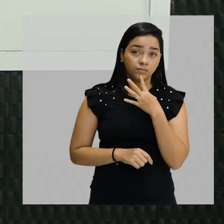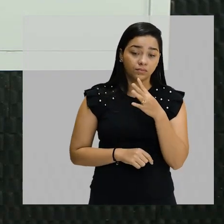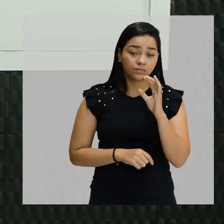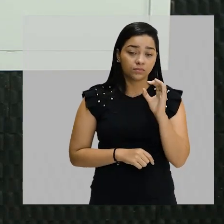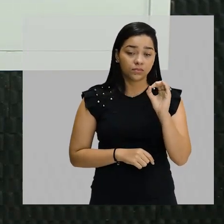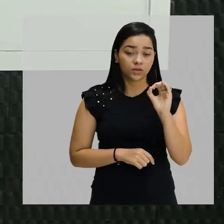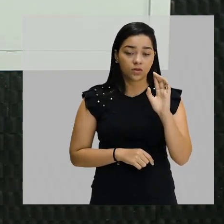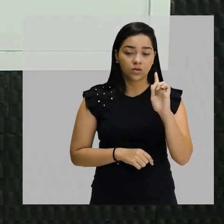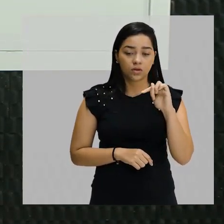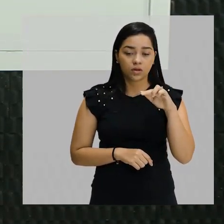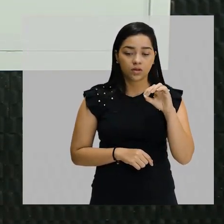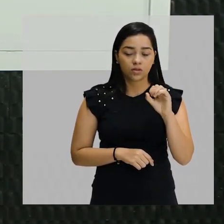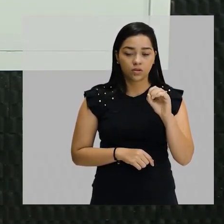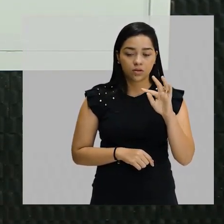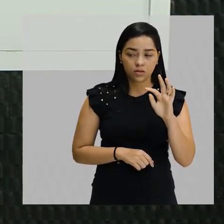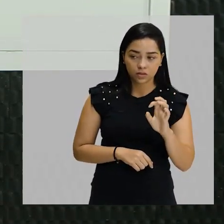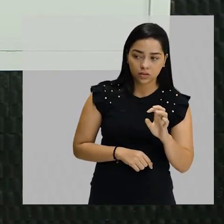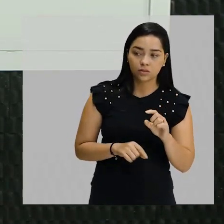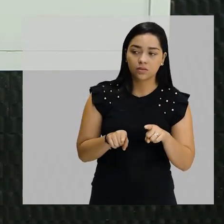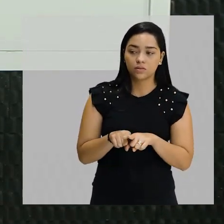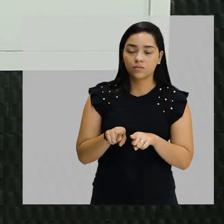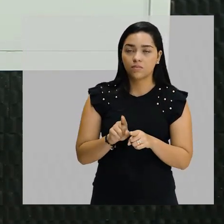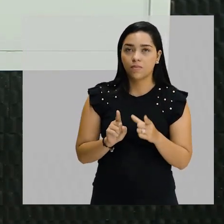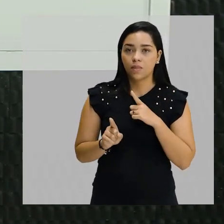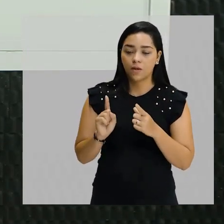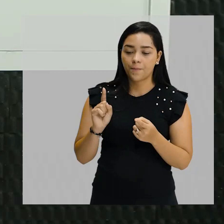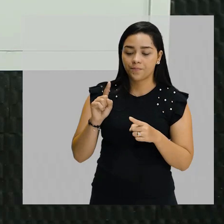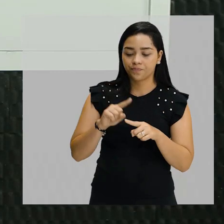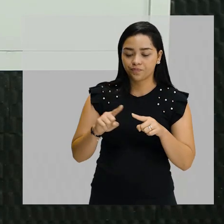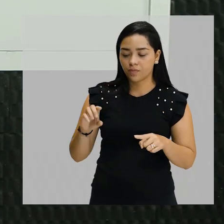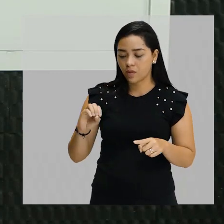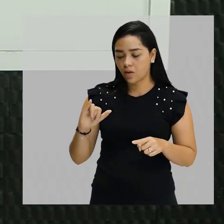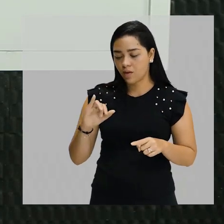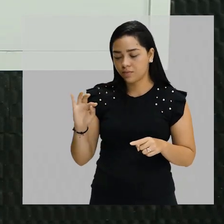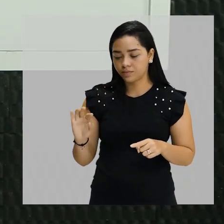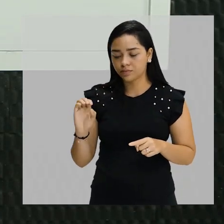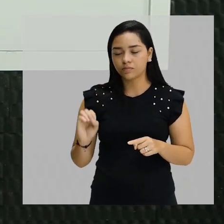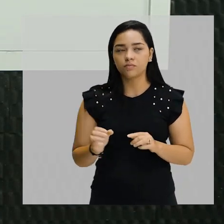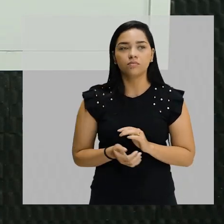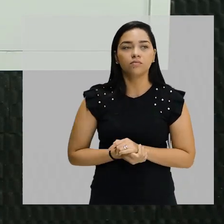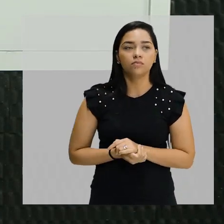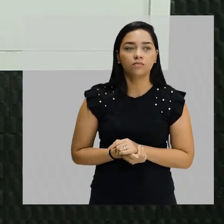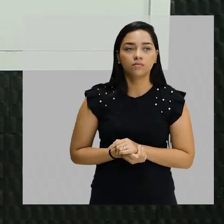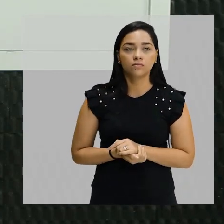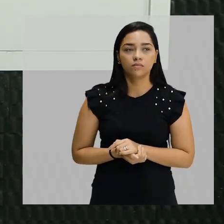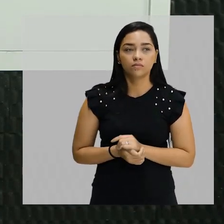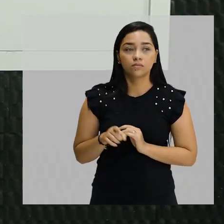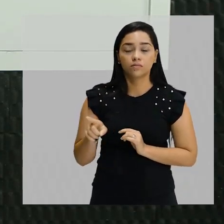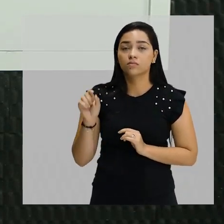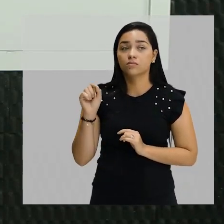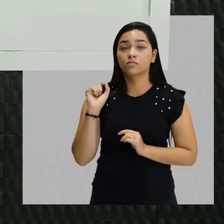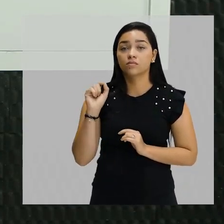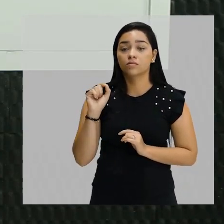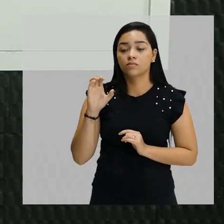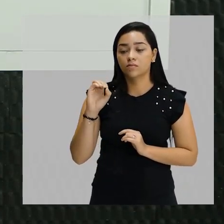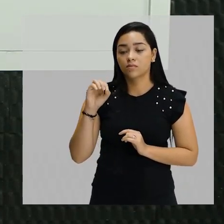chamado kogue inocente e nós temos um objeto certo este objeto é o que é